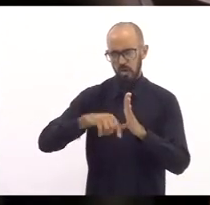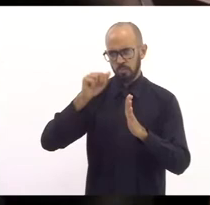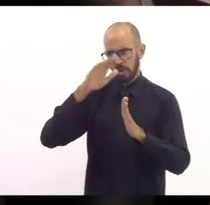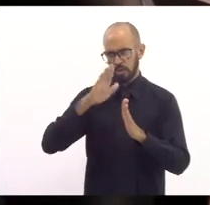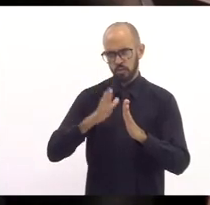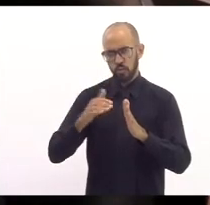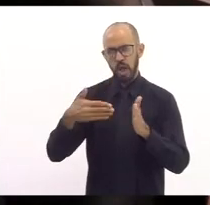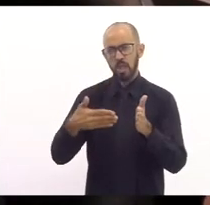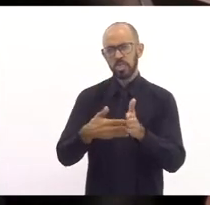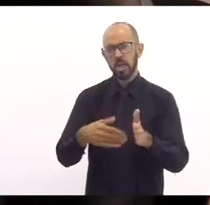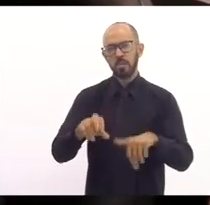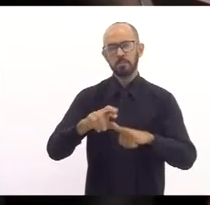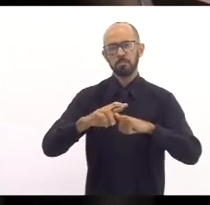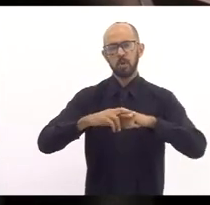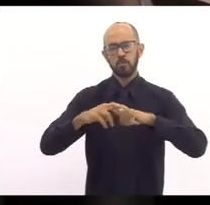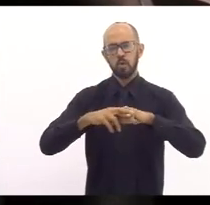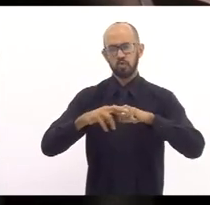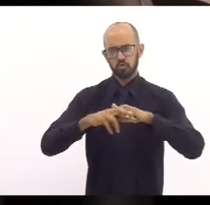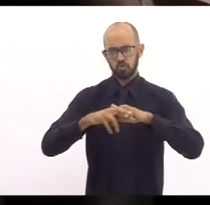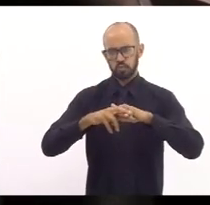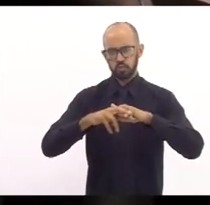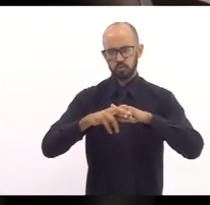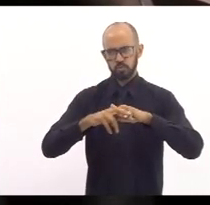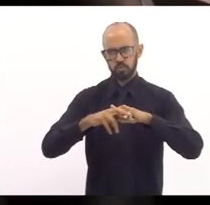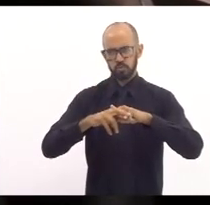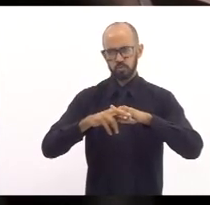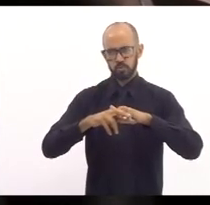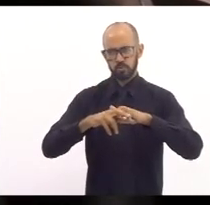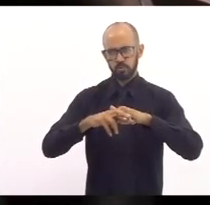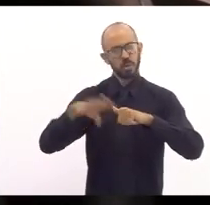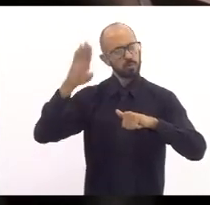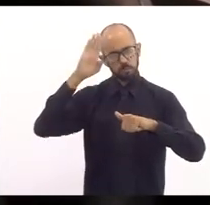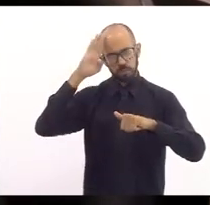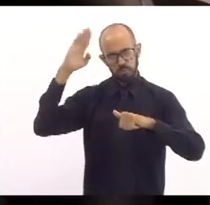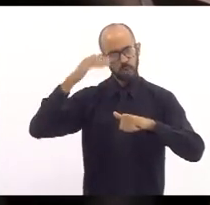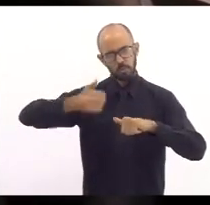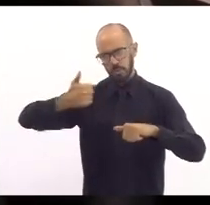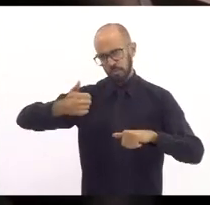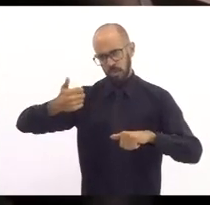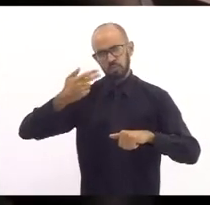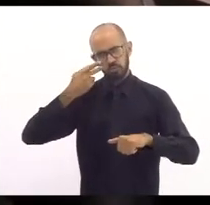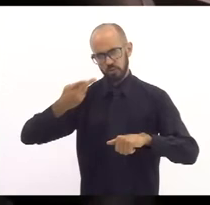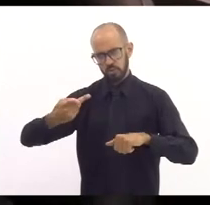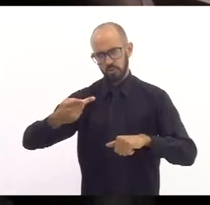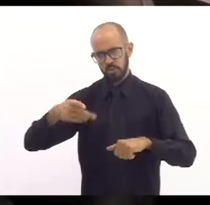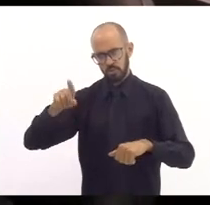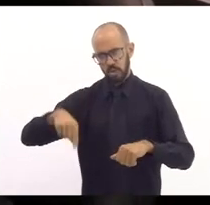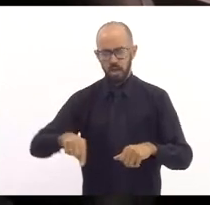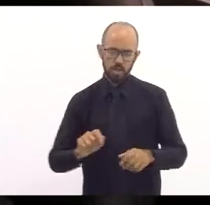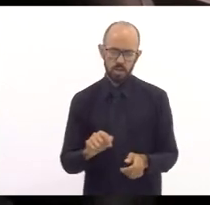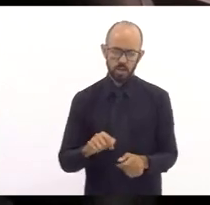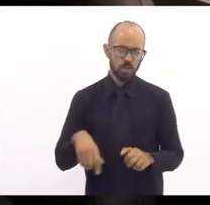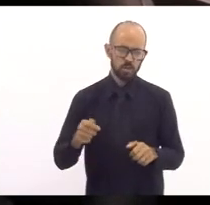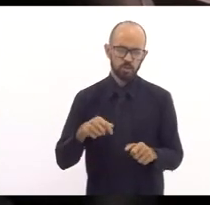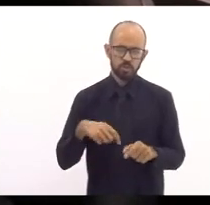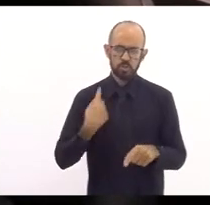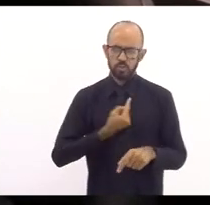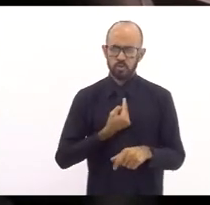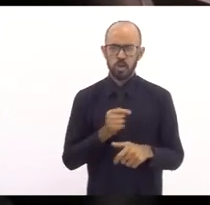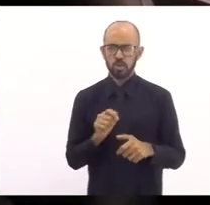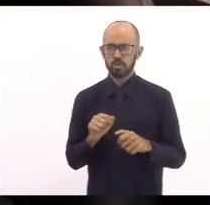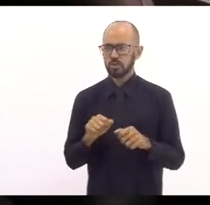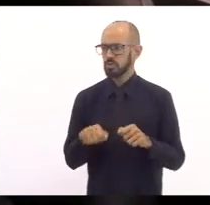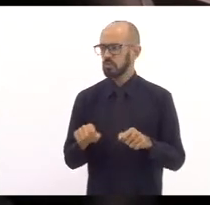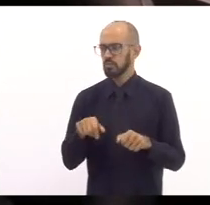Belfort Roxo. Nesse trecho, a priori, nesse primeiro momento, foi onde foi passada